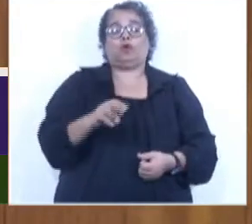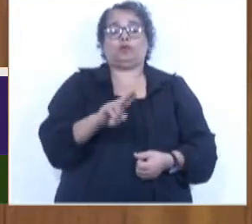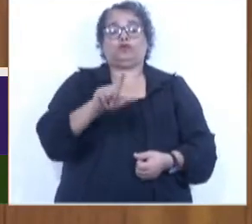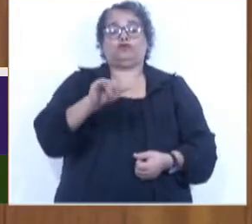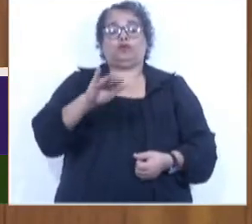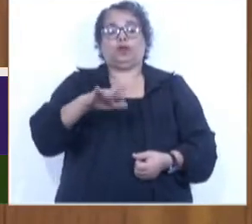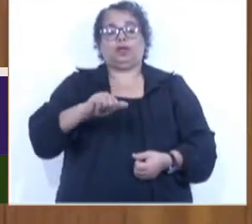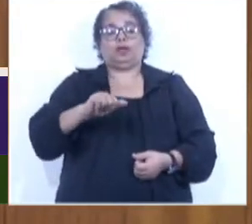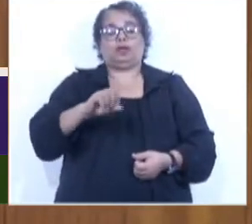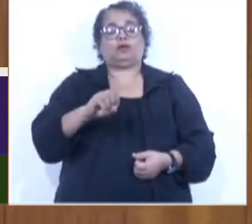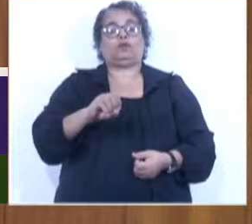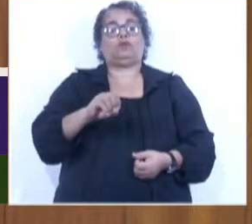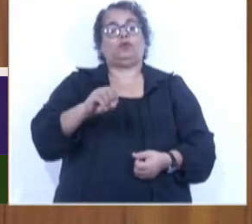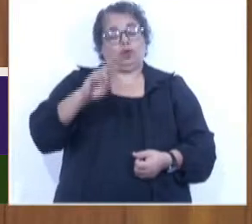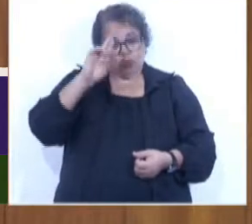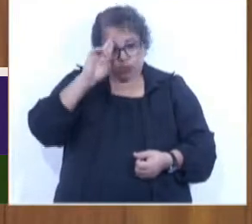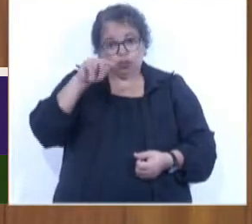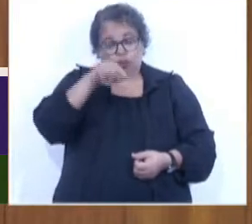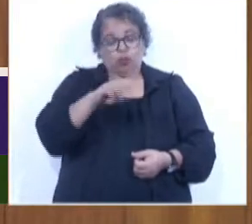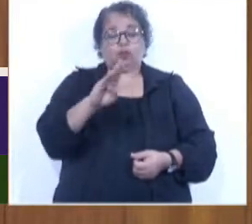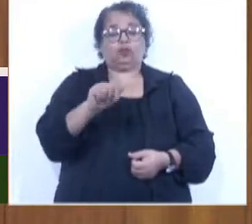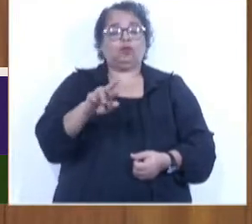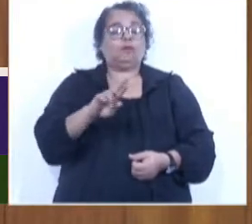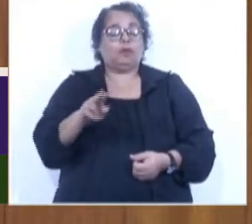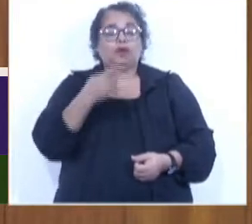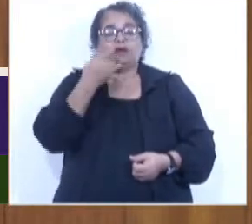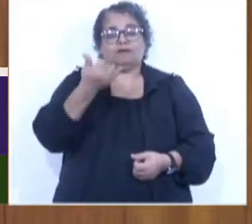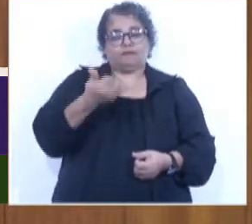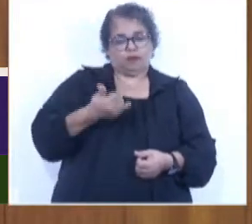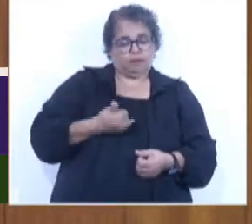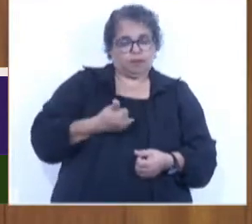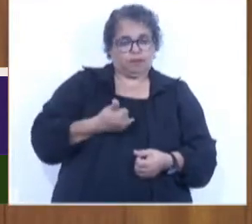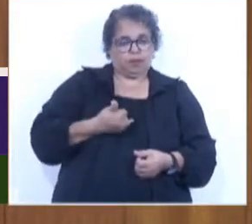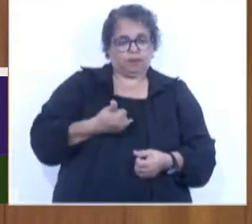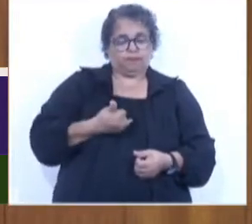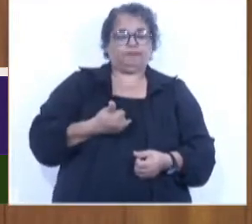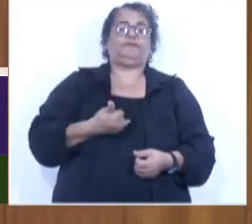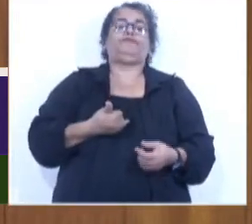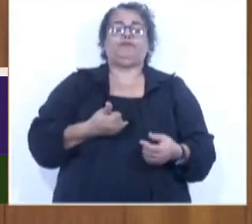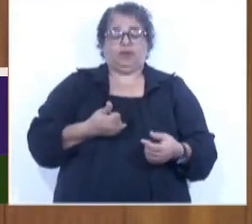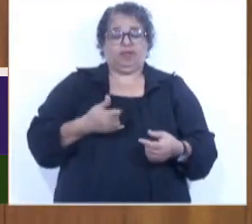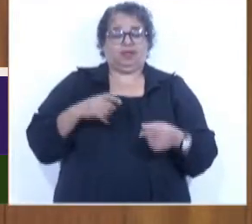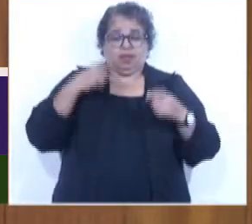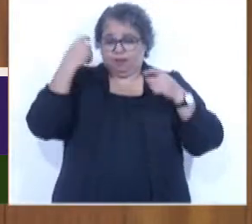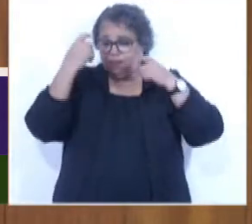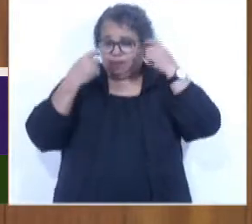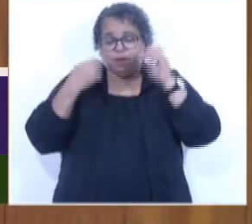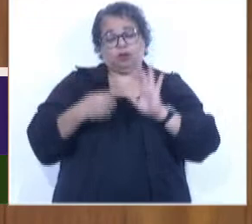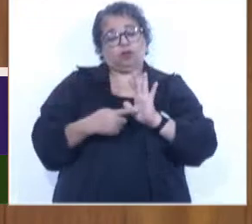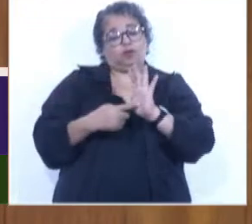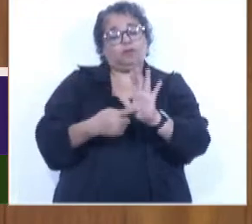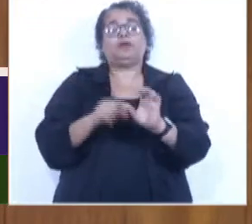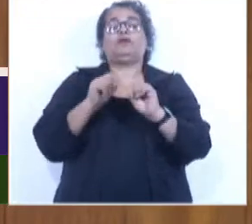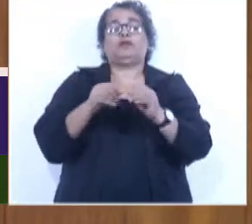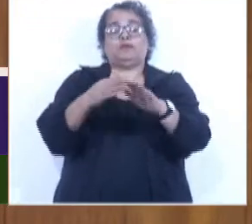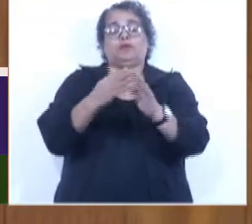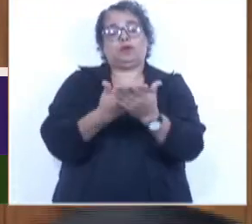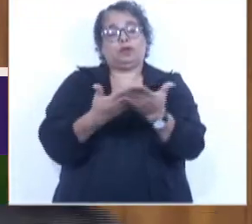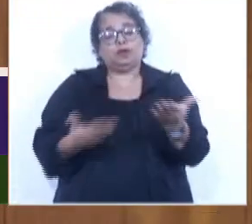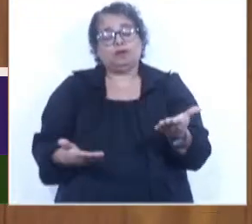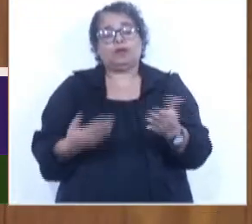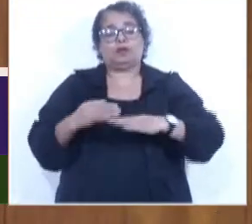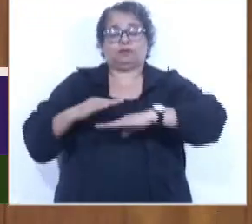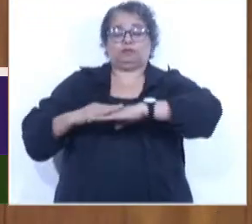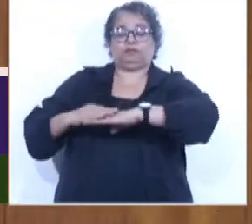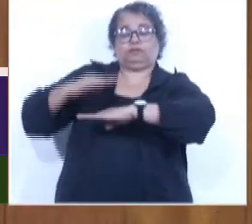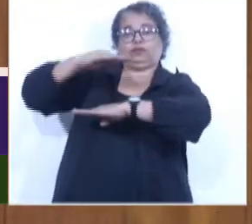dos proprietários me procurou e preocupado nós apresentamos um requerimento aqui uma solicitação de um quebra-mola